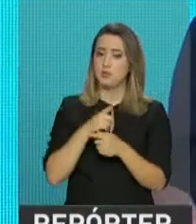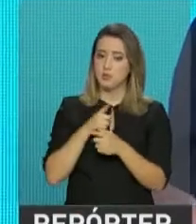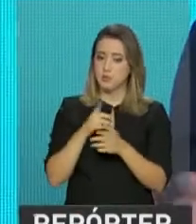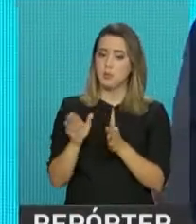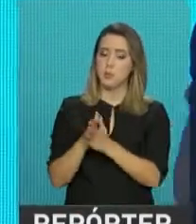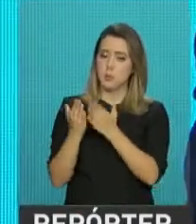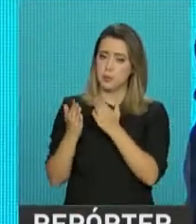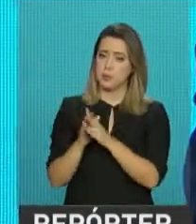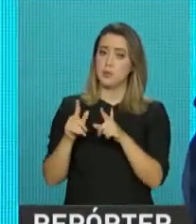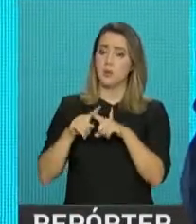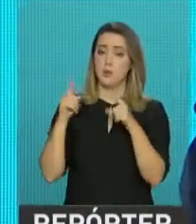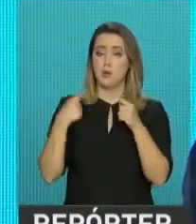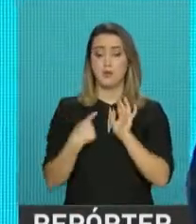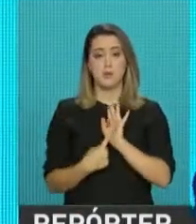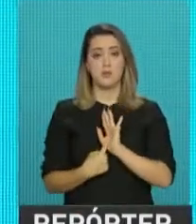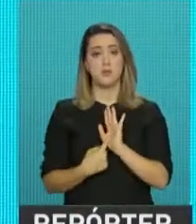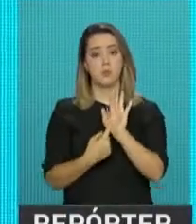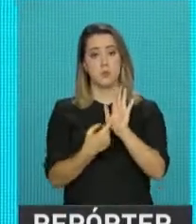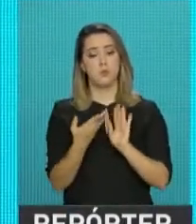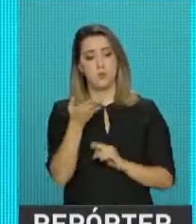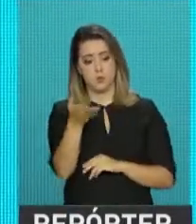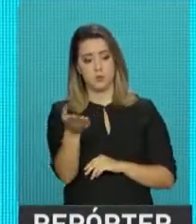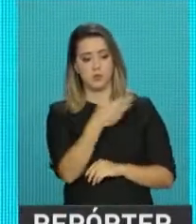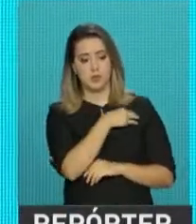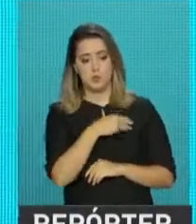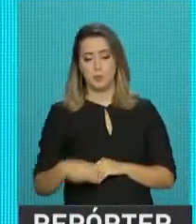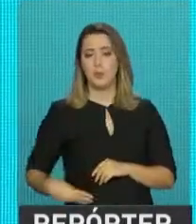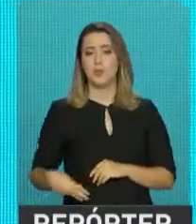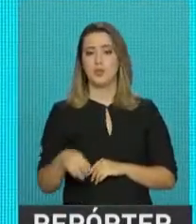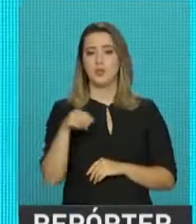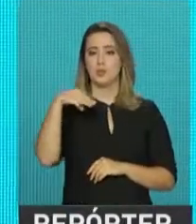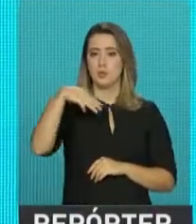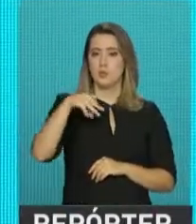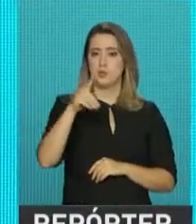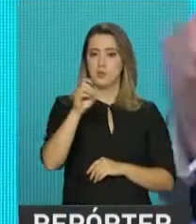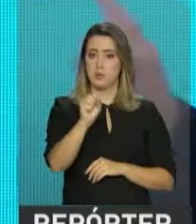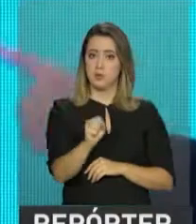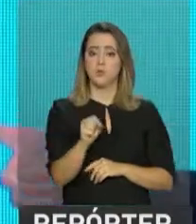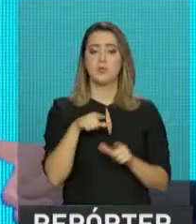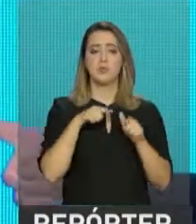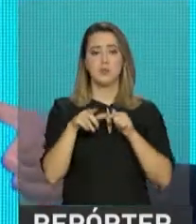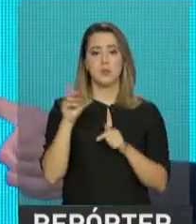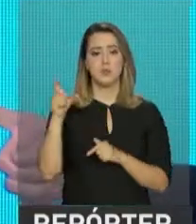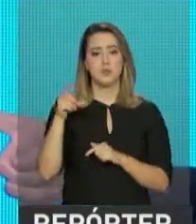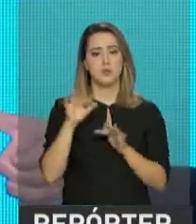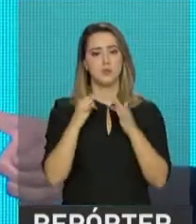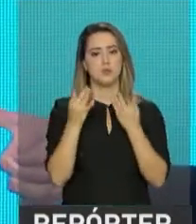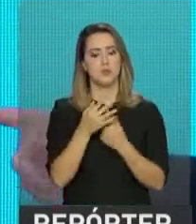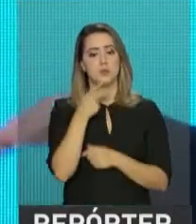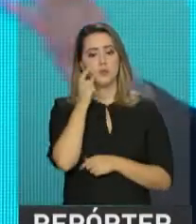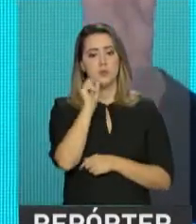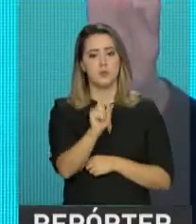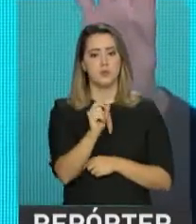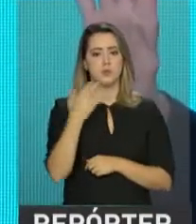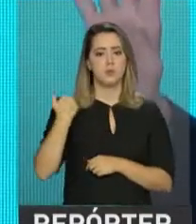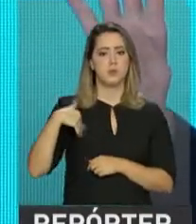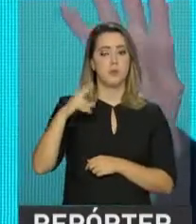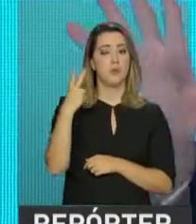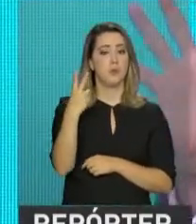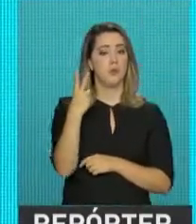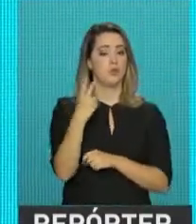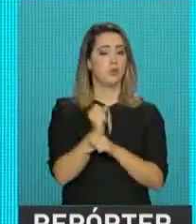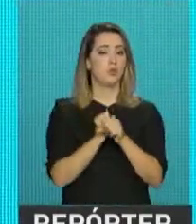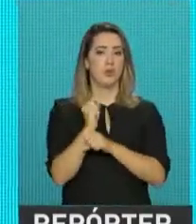ignorar isso mas aí osmar trabalhando no bolsa família e assim que os vai assumir logo ele veio desse óleo há mais de dois anos